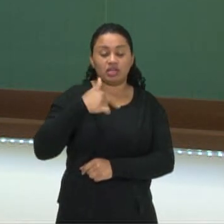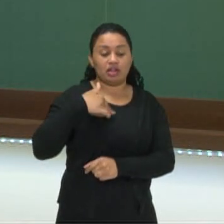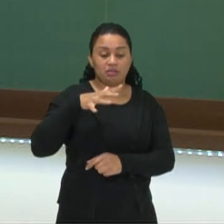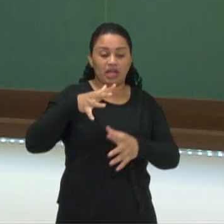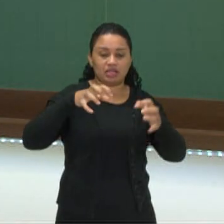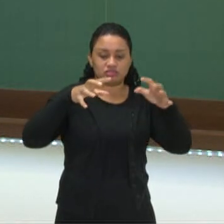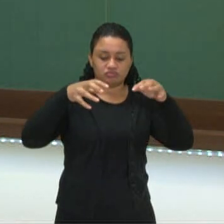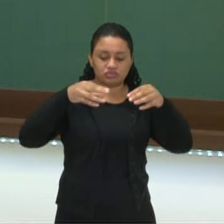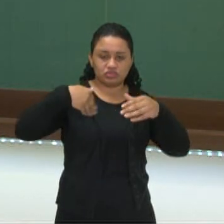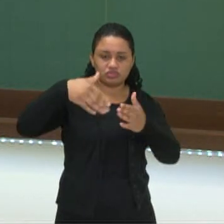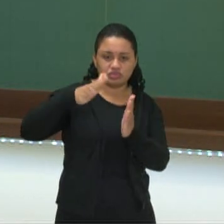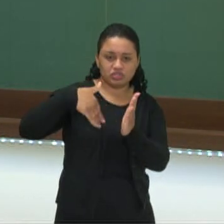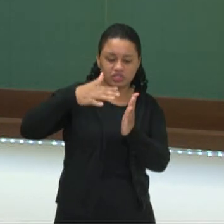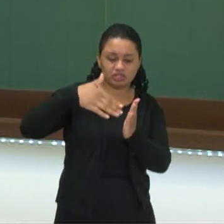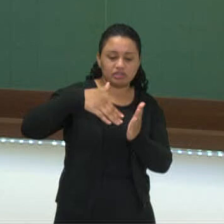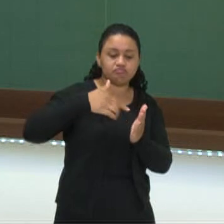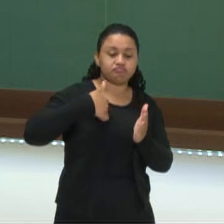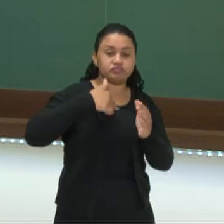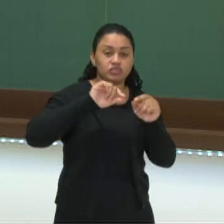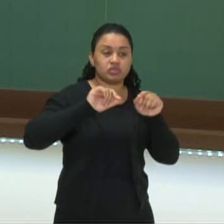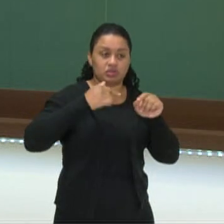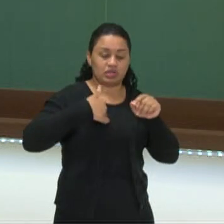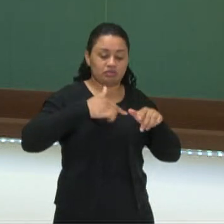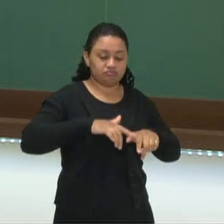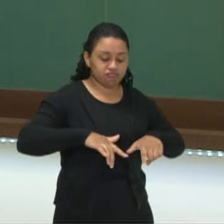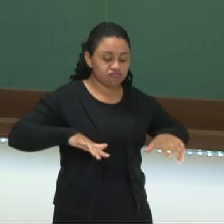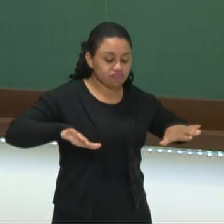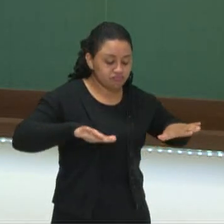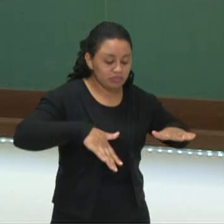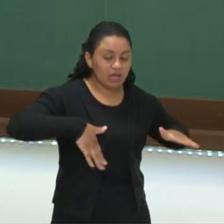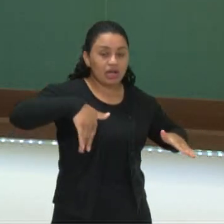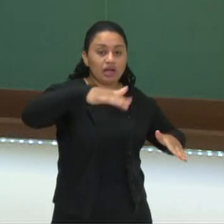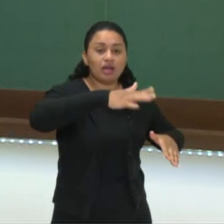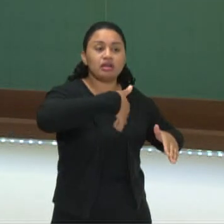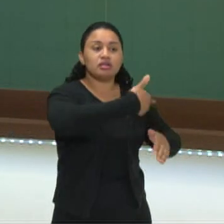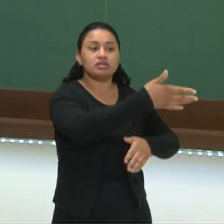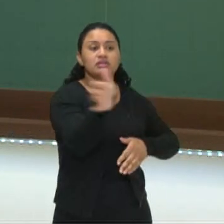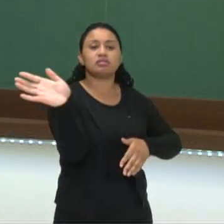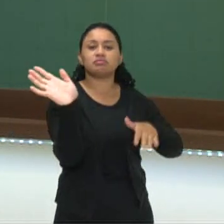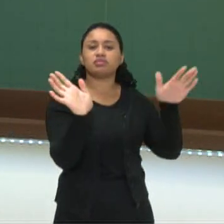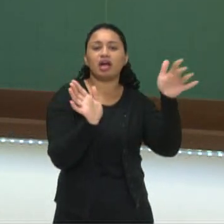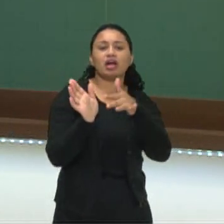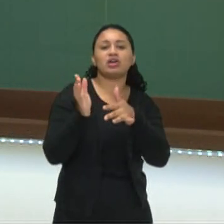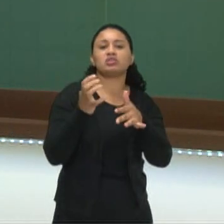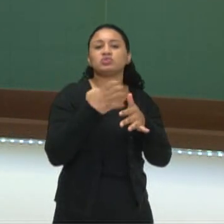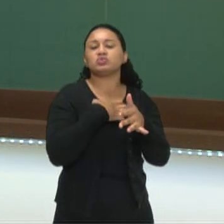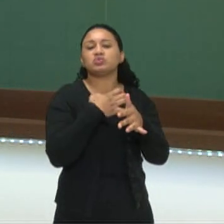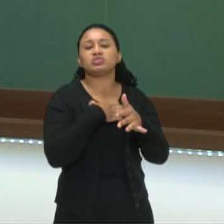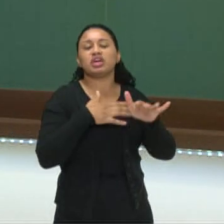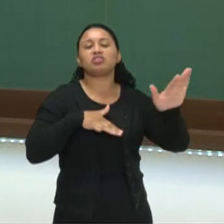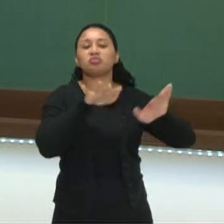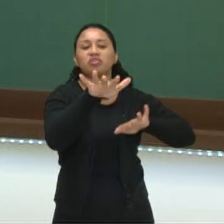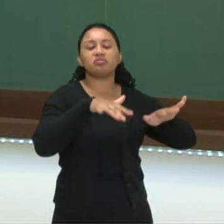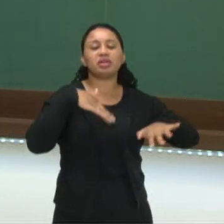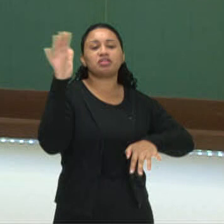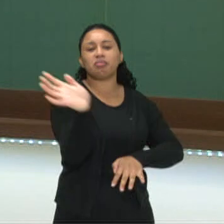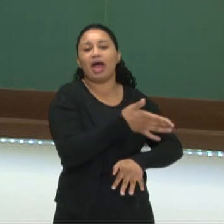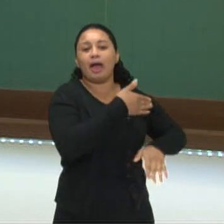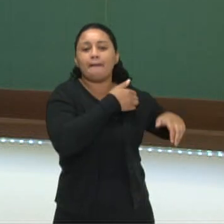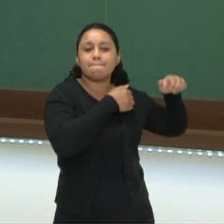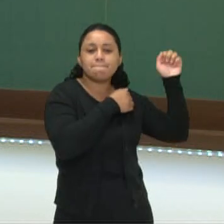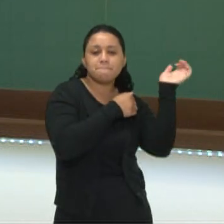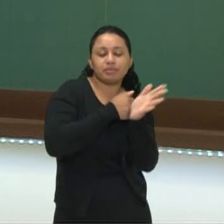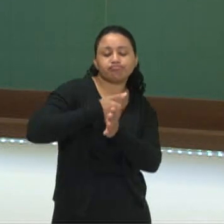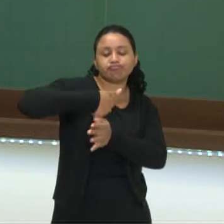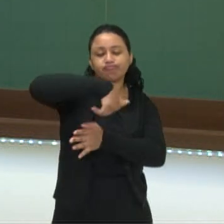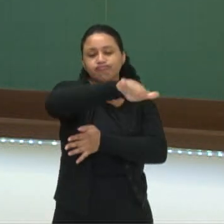plano vertical, não horizontal, mas vertical, e ele começa a espalhar a tinta de forma muito veemente com os movimentos do seu braço. Ele começa a jogar